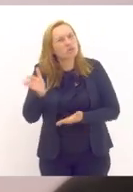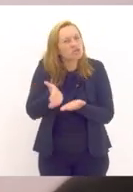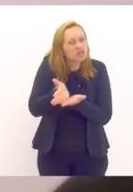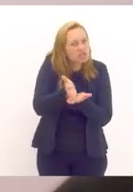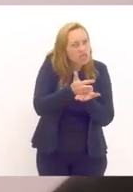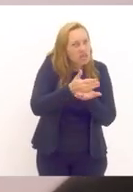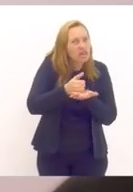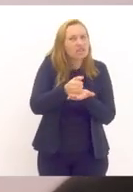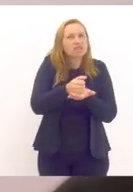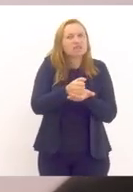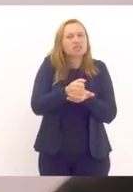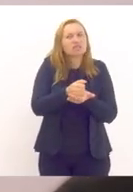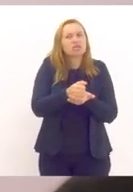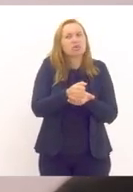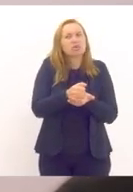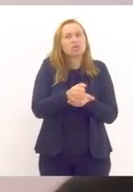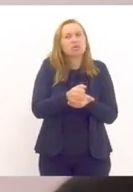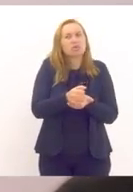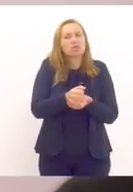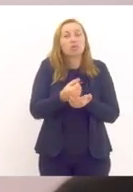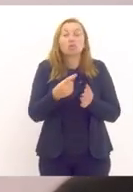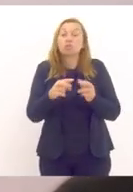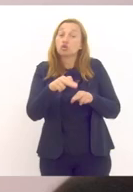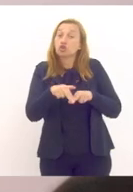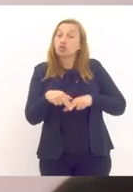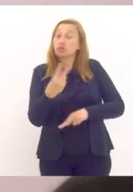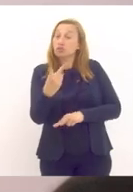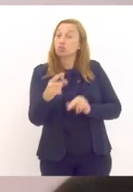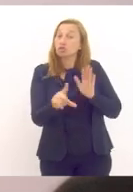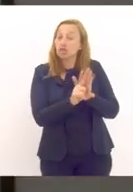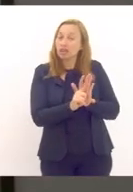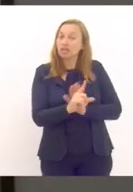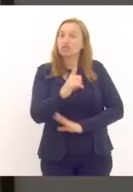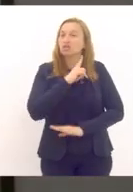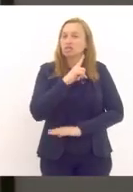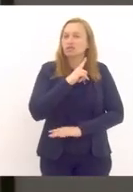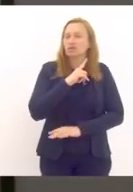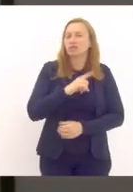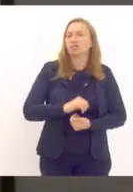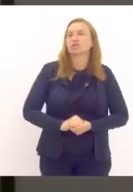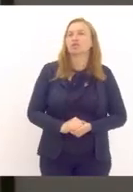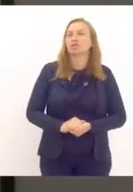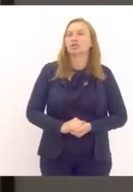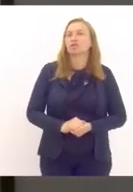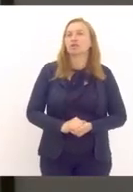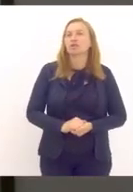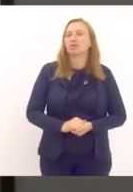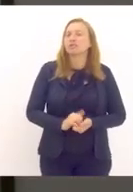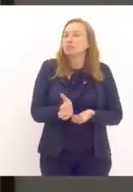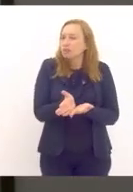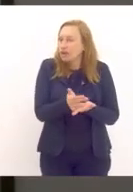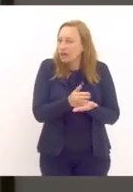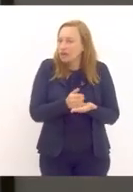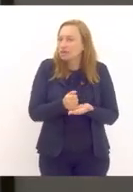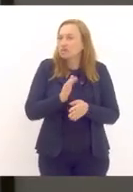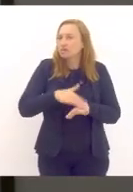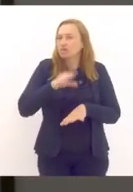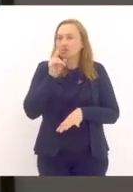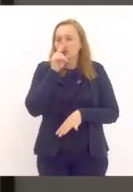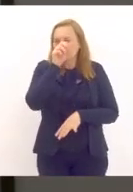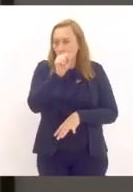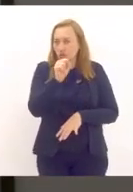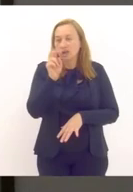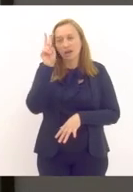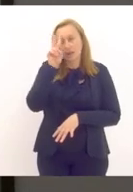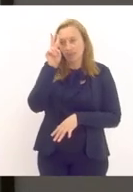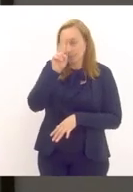arrecadação decorrentes dessas duas leis, mesmo assim nós tivemos, em termos nominais, uma arrecadação mais forte. E isso, senhores,